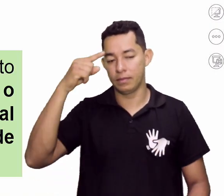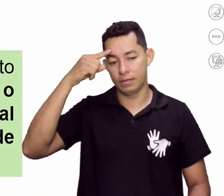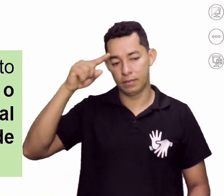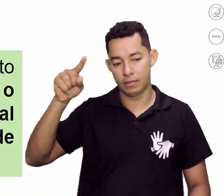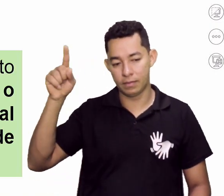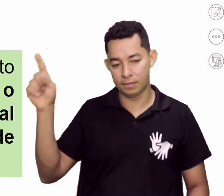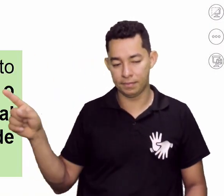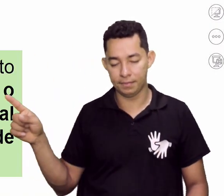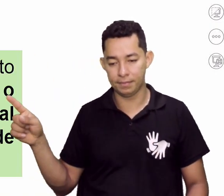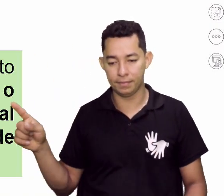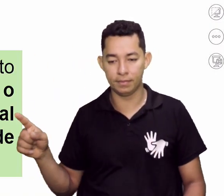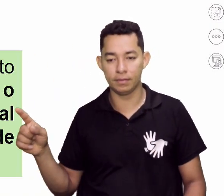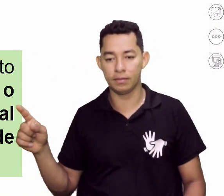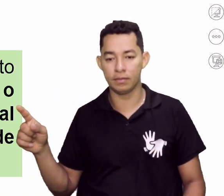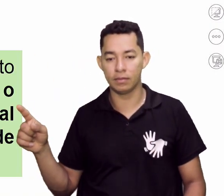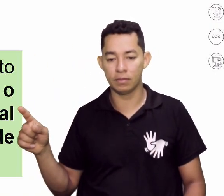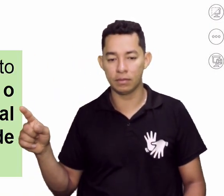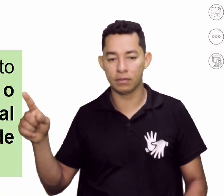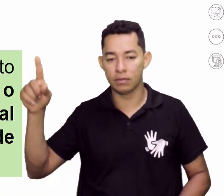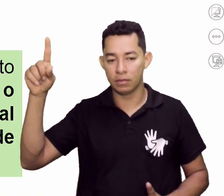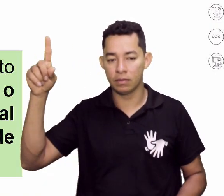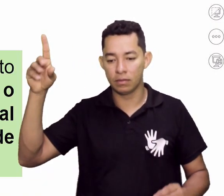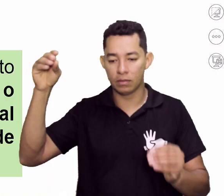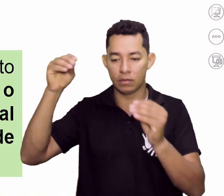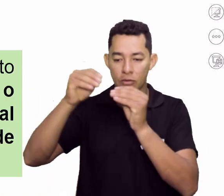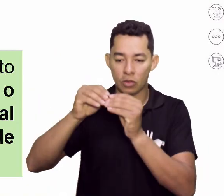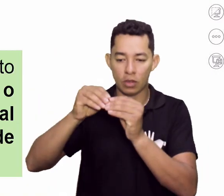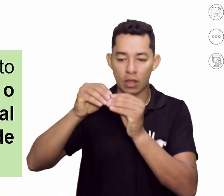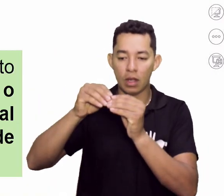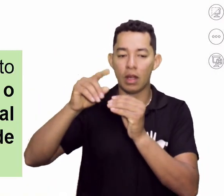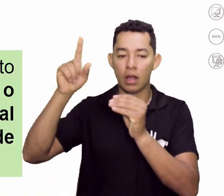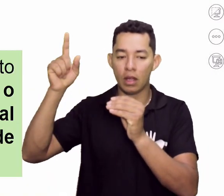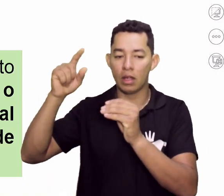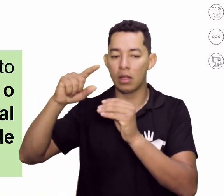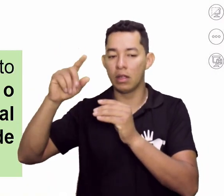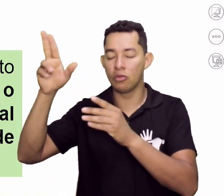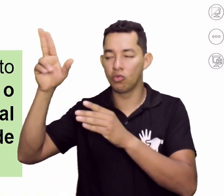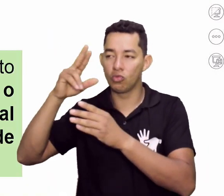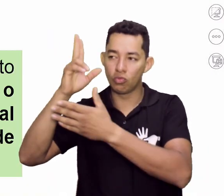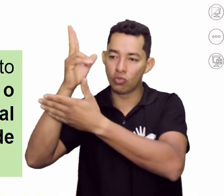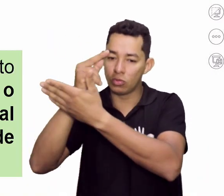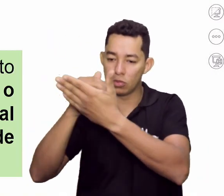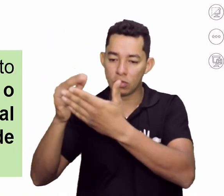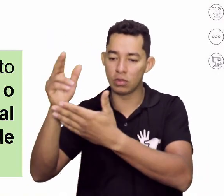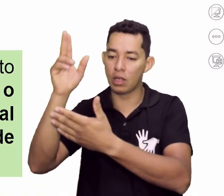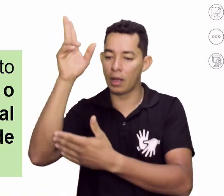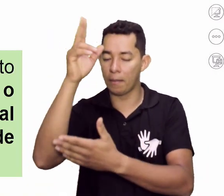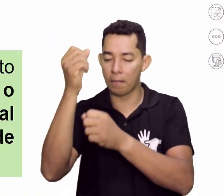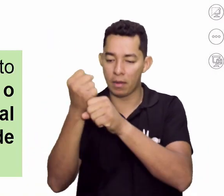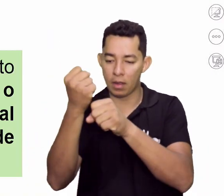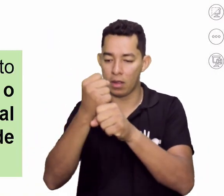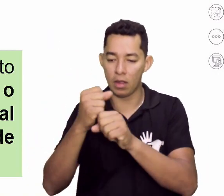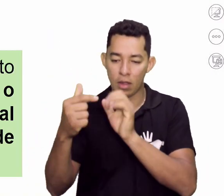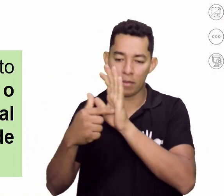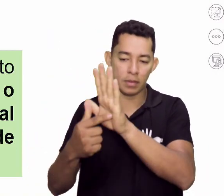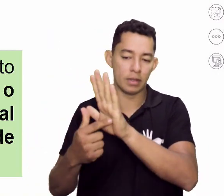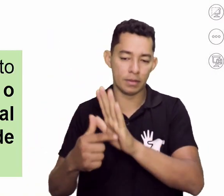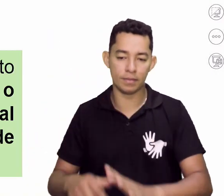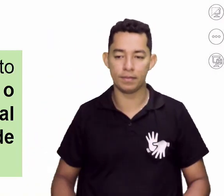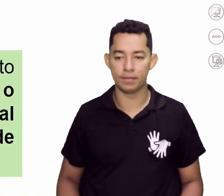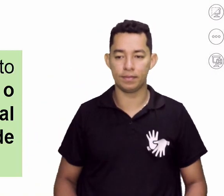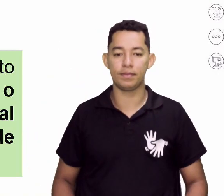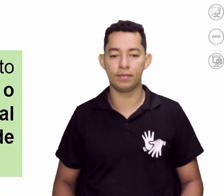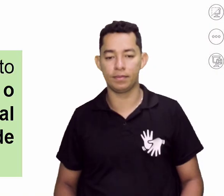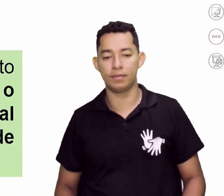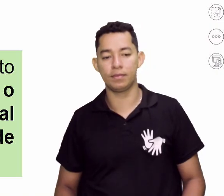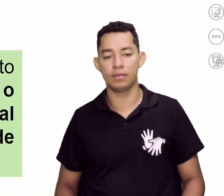aqui com essa apresentação, com essa aparência. A apresentação que ela fez dos bichos